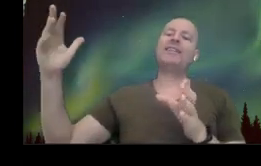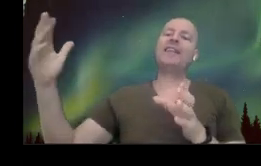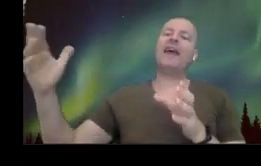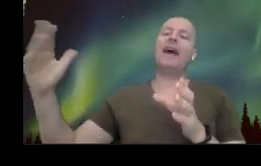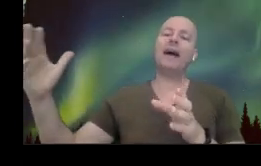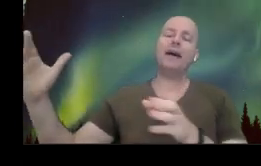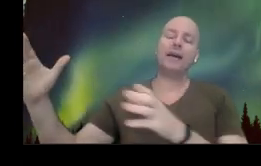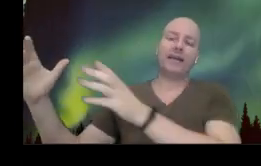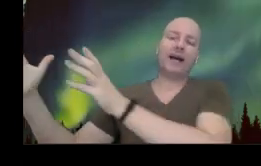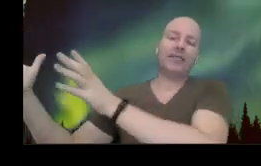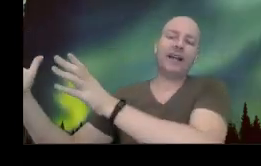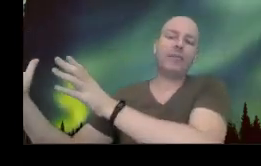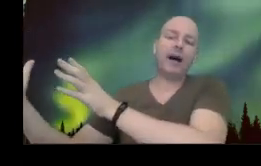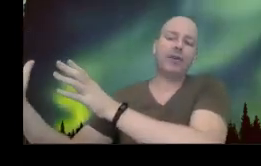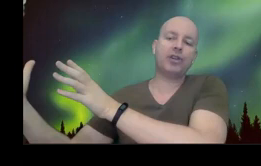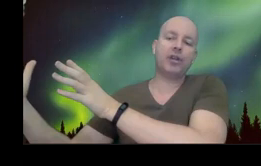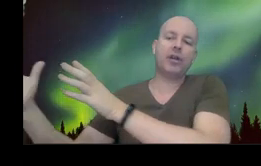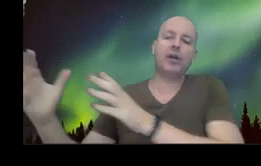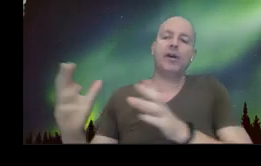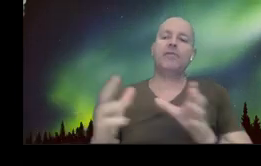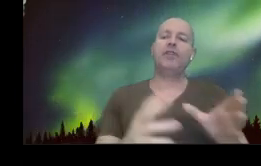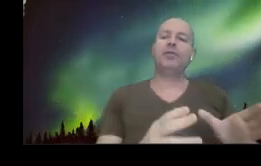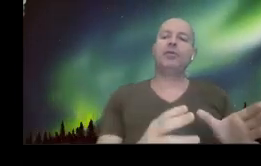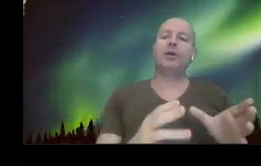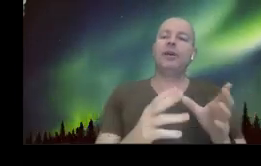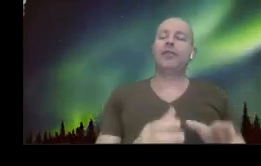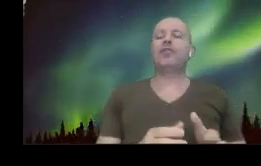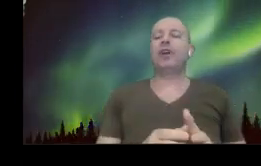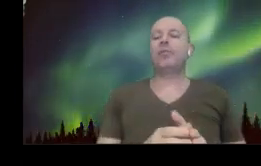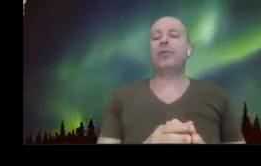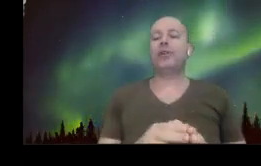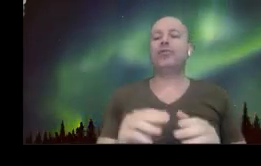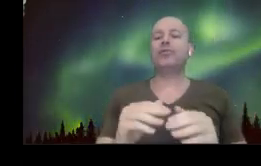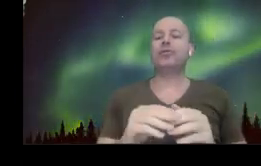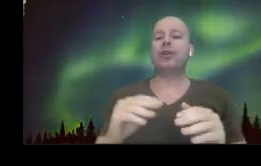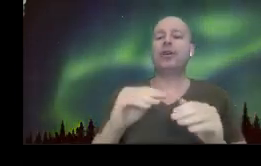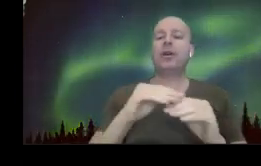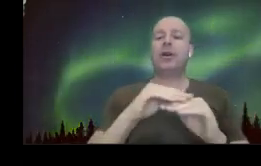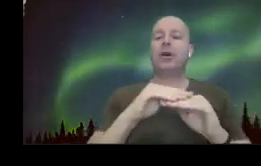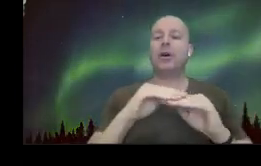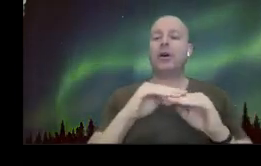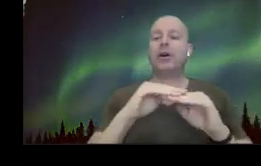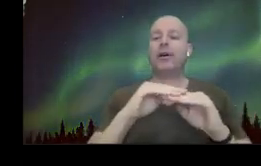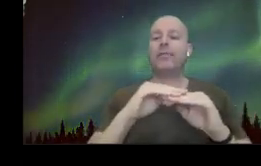você vai ter a terra que estava na margem vindo. E você gera um processo de...